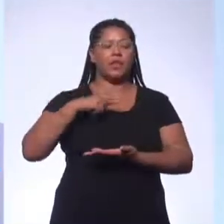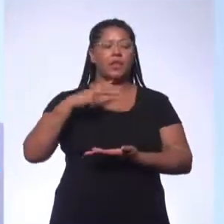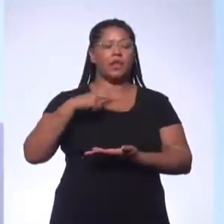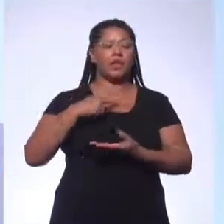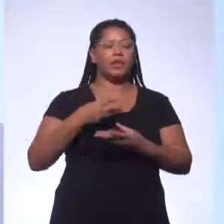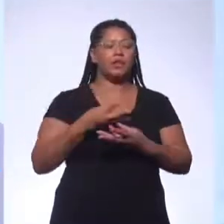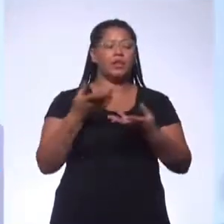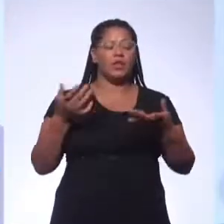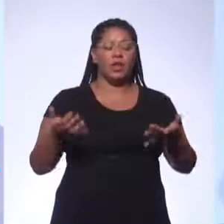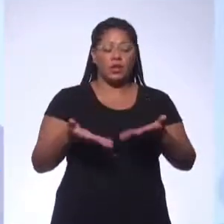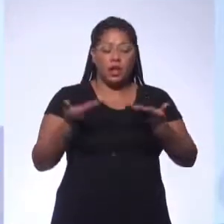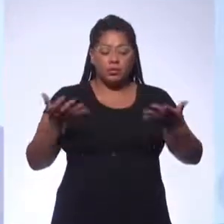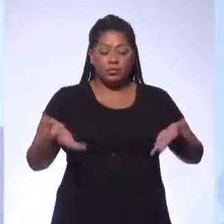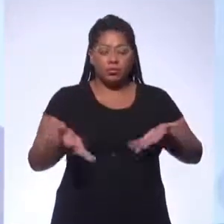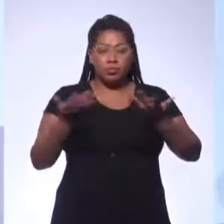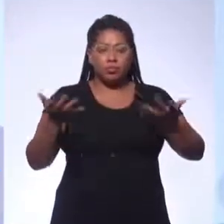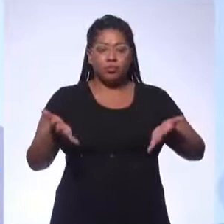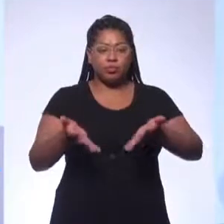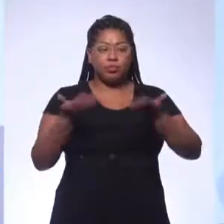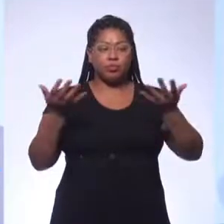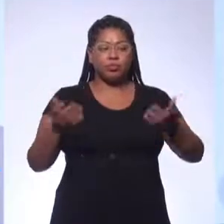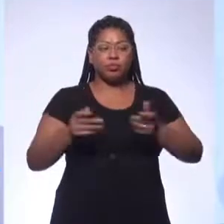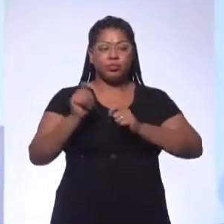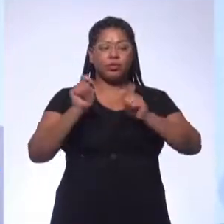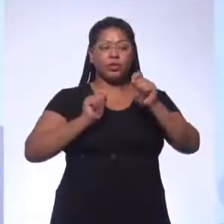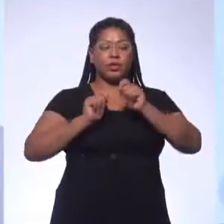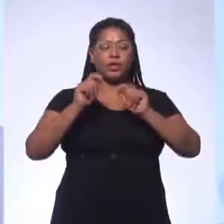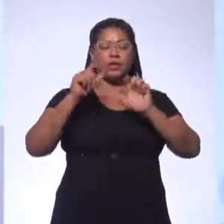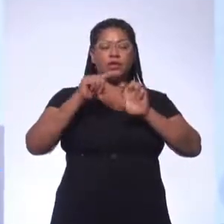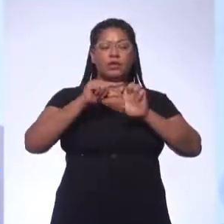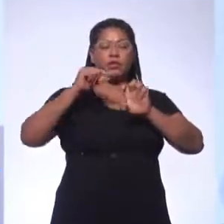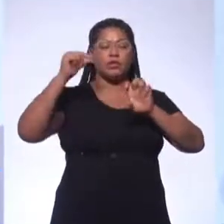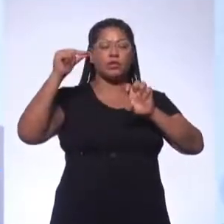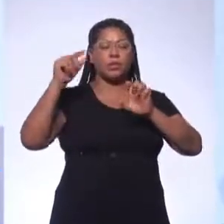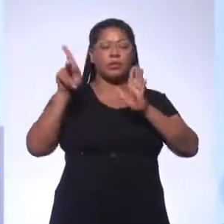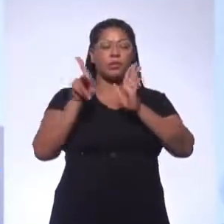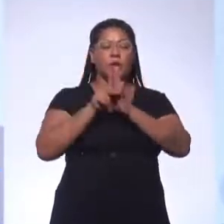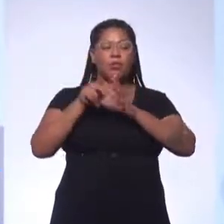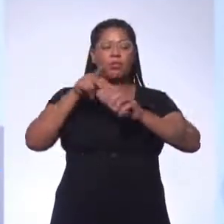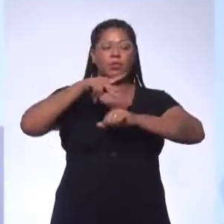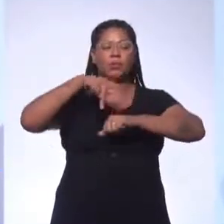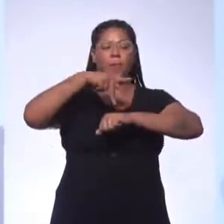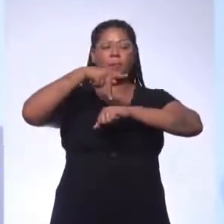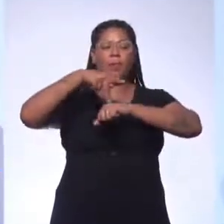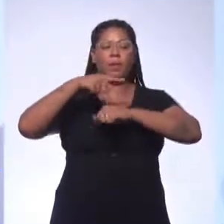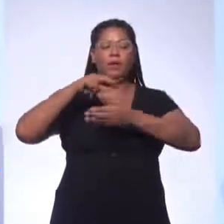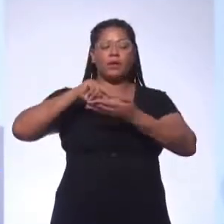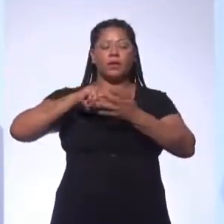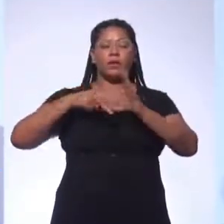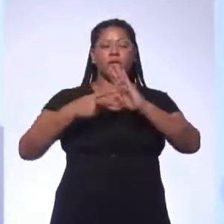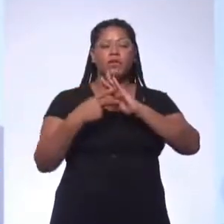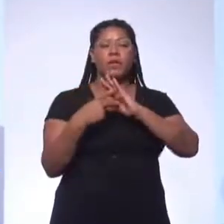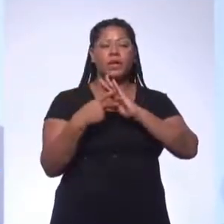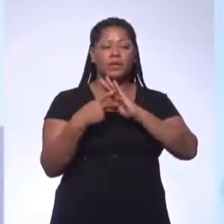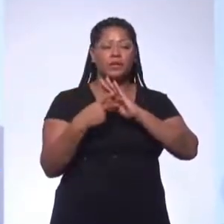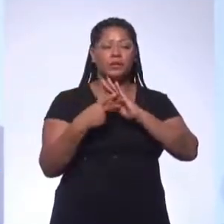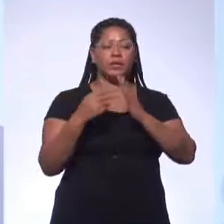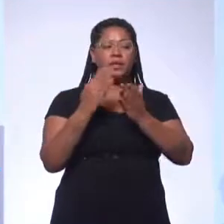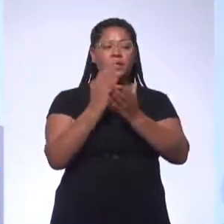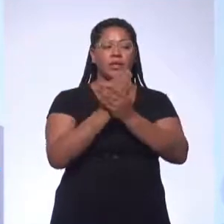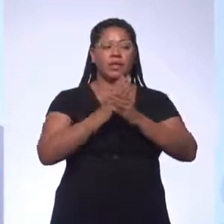iniciativa privada empreender no país, é de fato aí o fim dessa